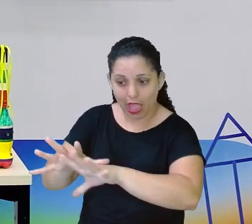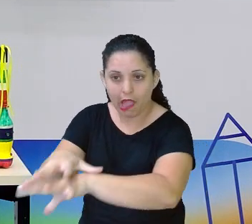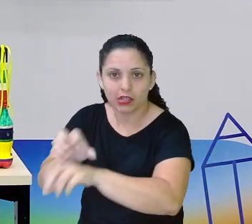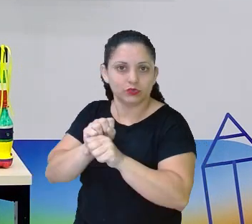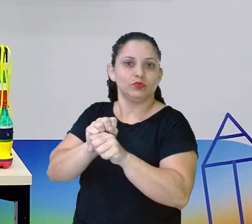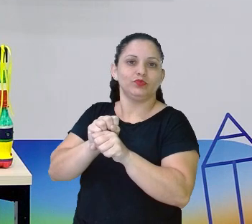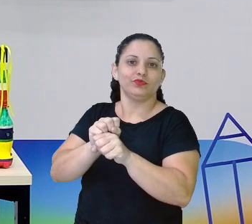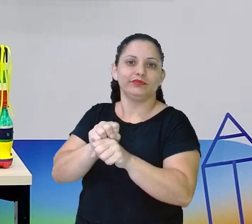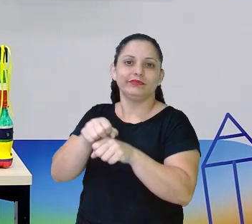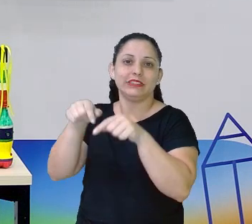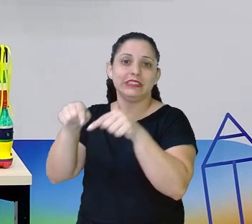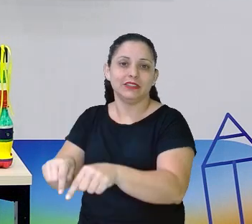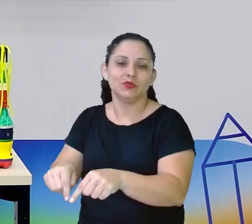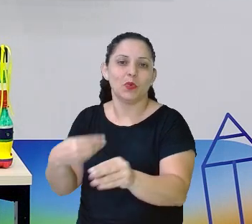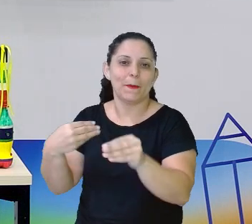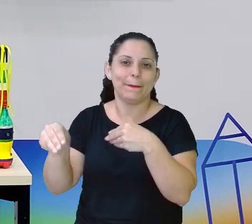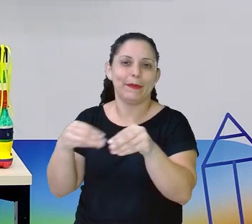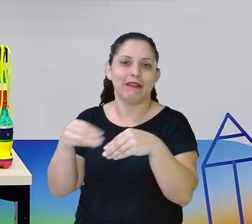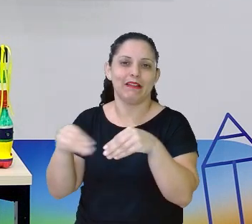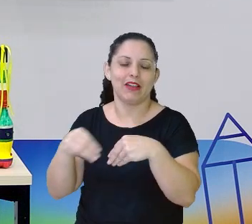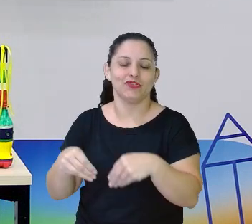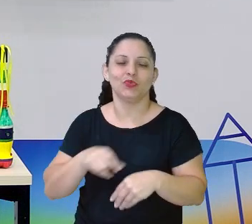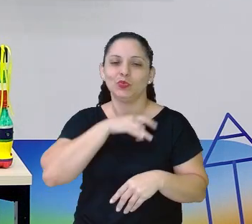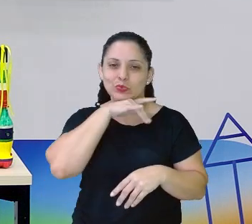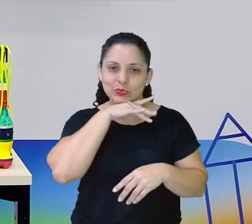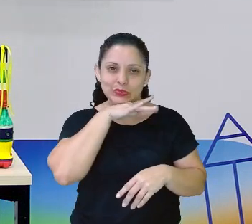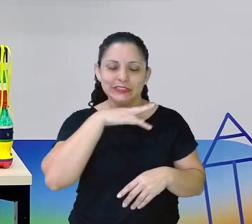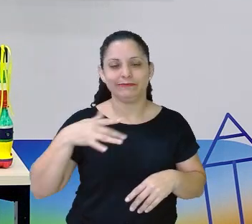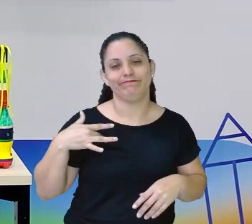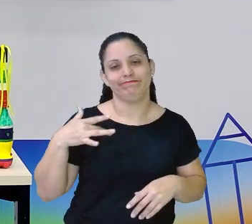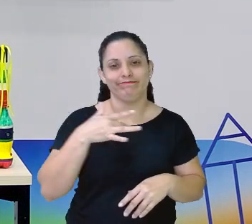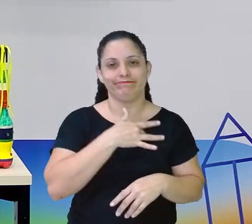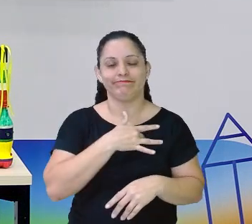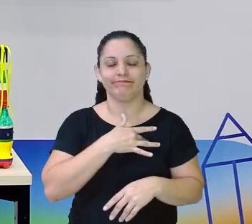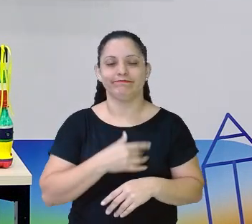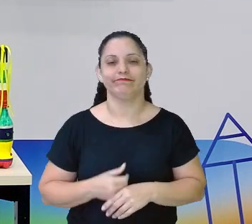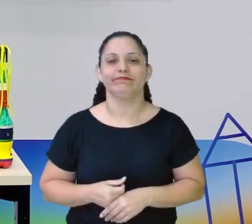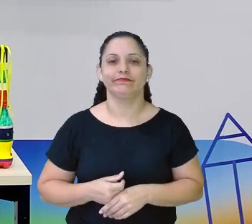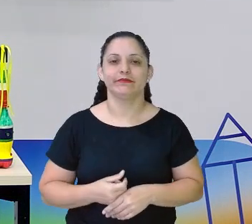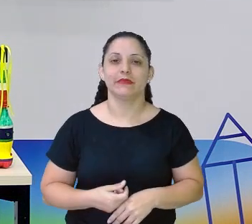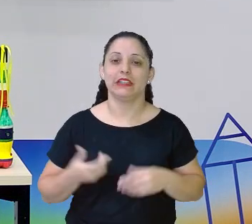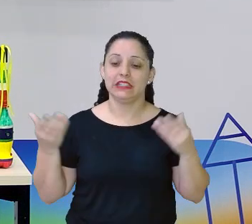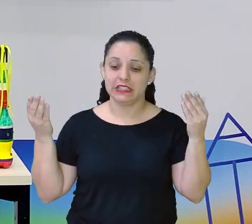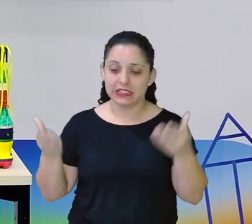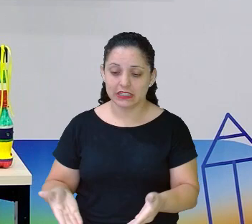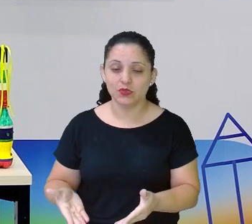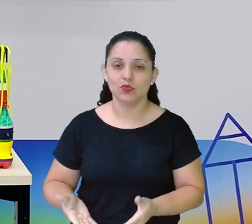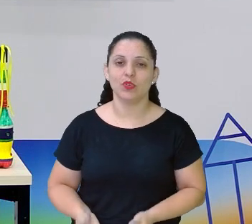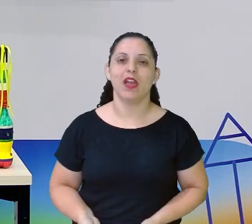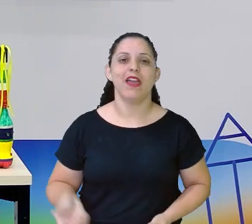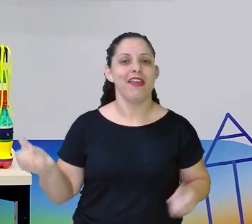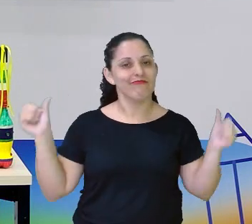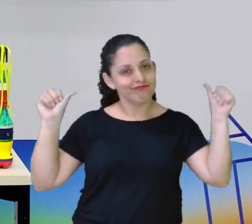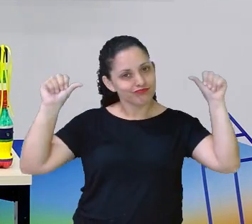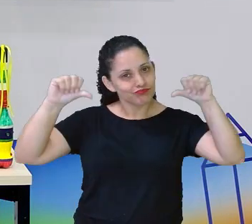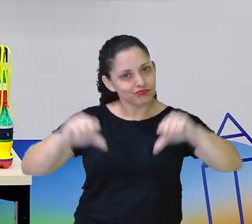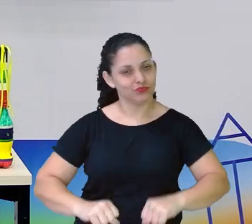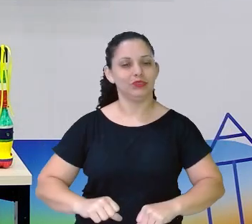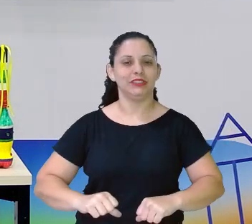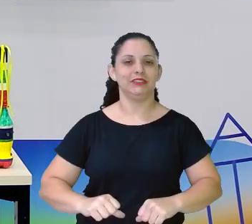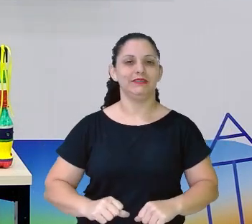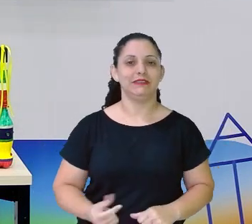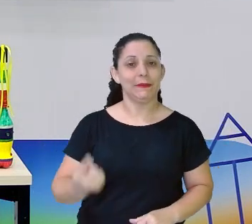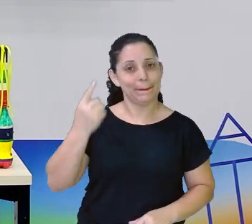resíduos que são jogados no mar. Então a gente vai estar aí, claro, trazendo danos ao meio ambiente. E aí